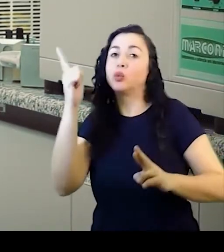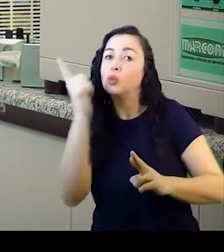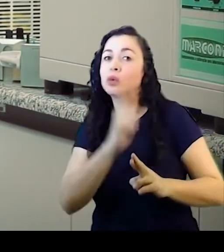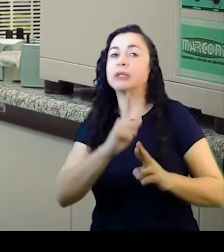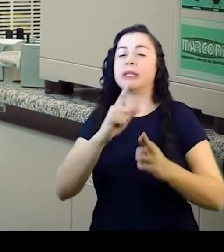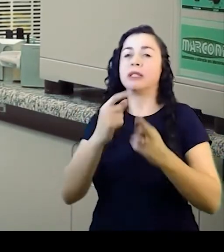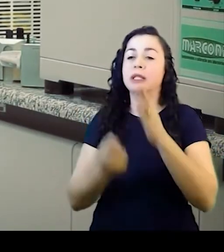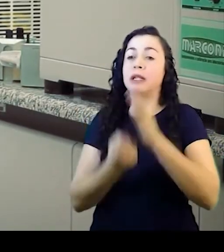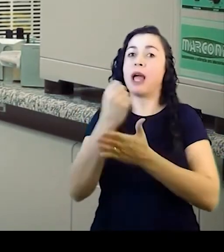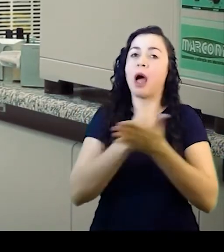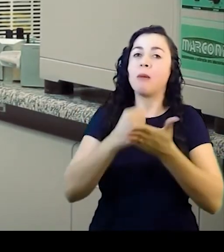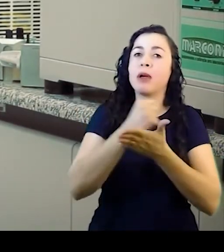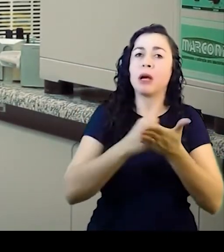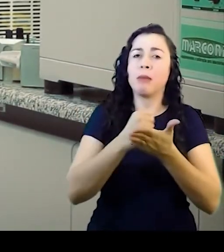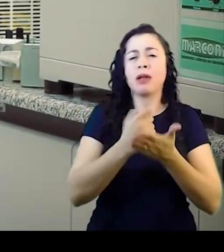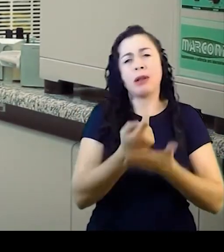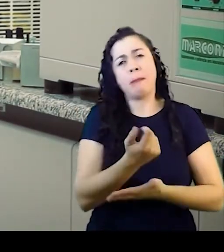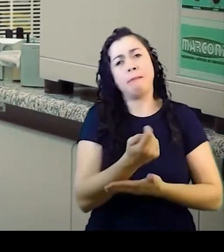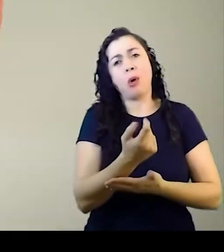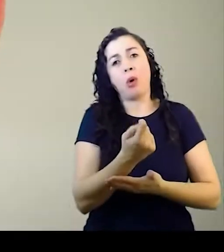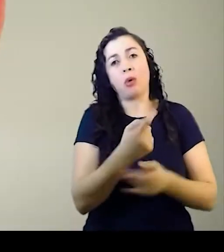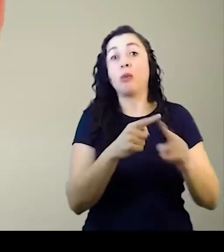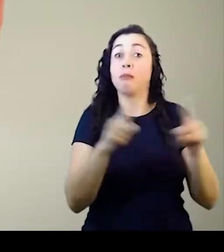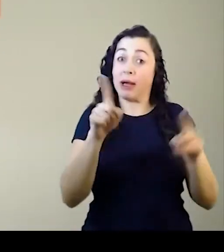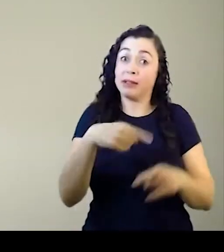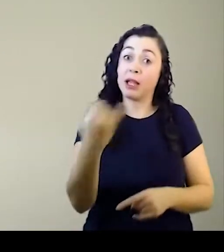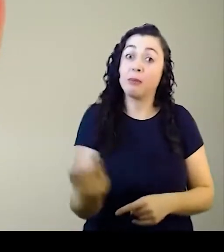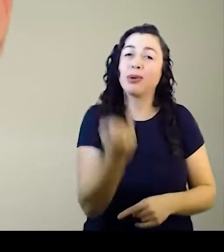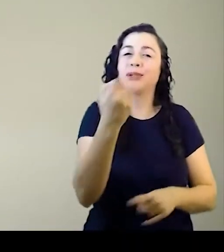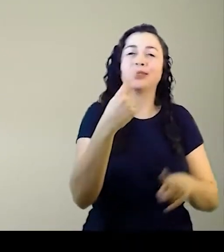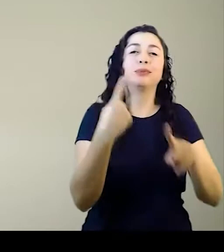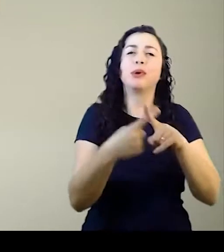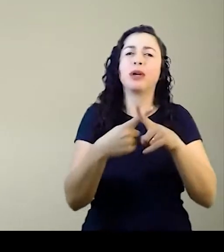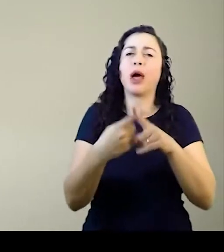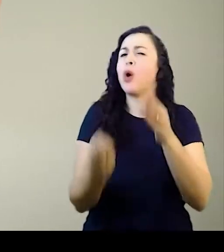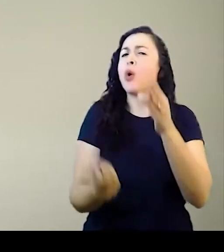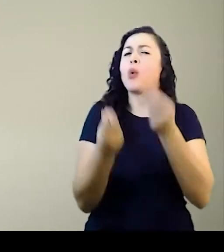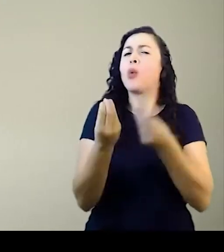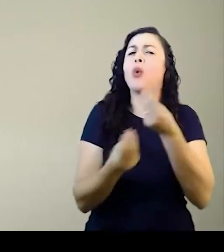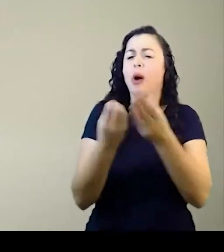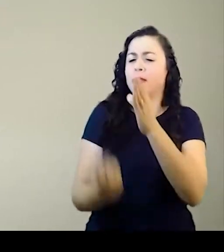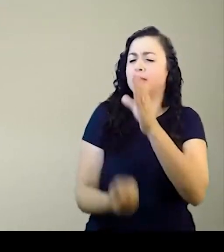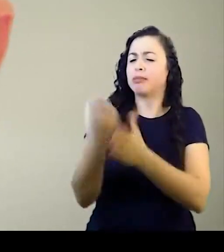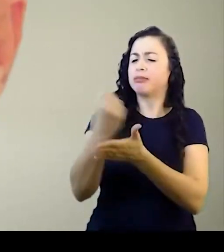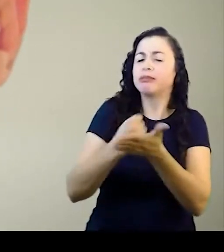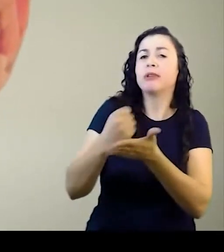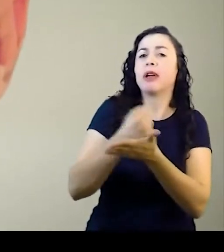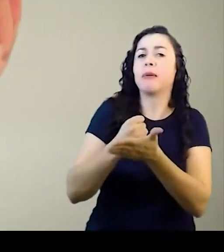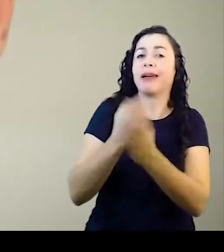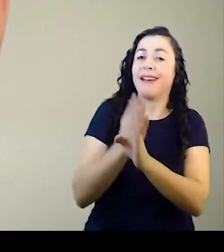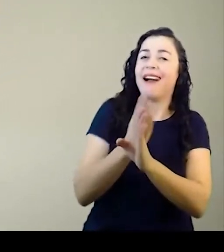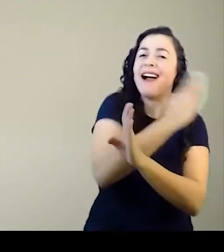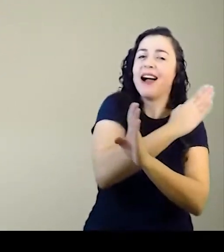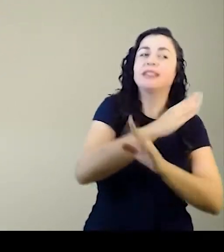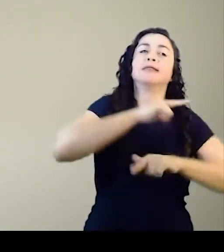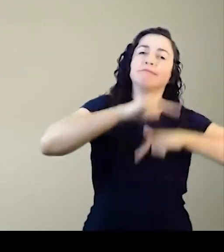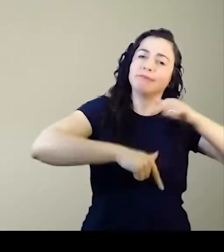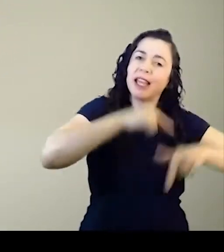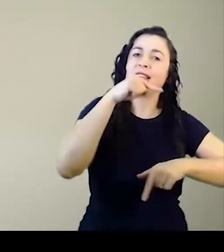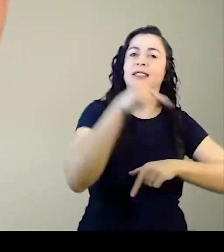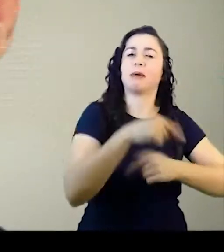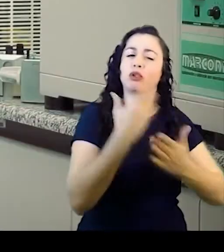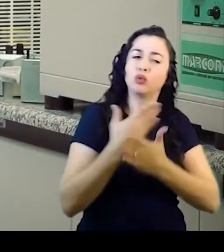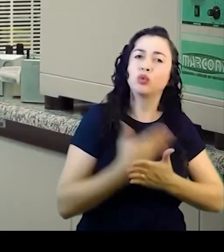medicamento é mínimo, né? Mas é muito importante, porque todos os que chegaram a ser medicamentos passaram por essa fase